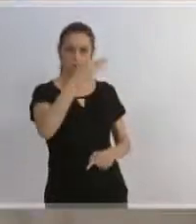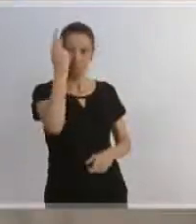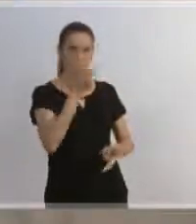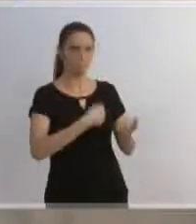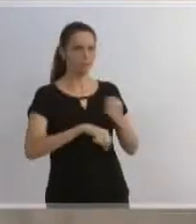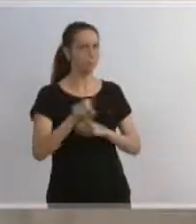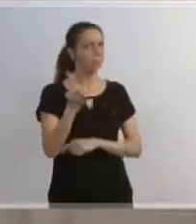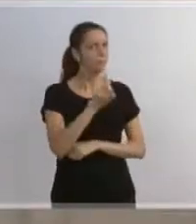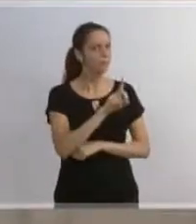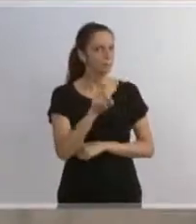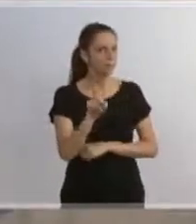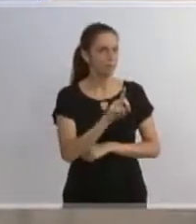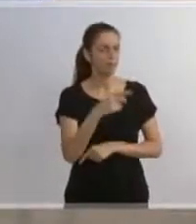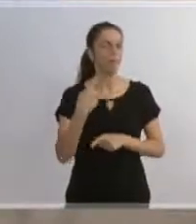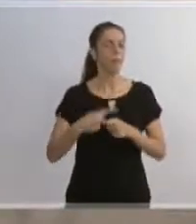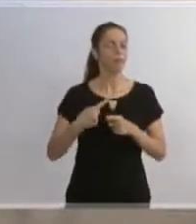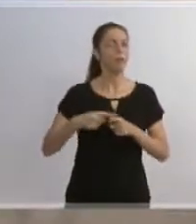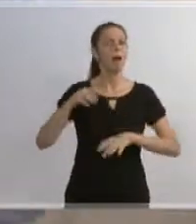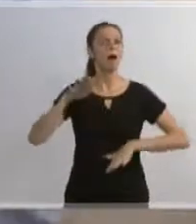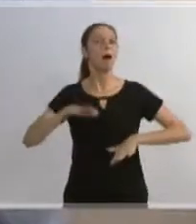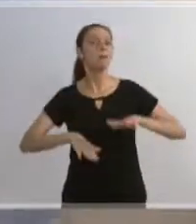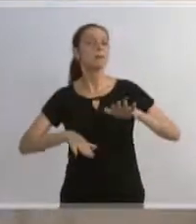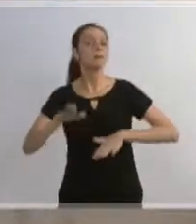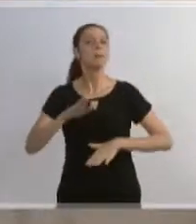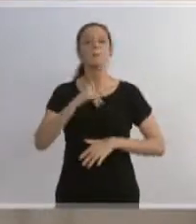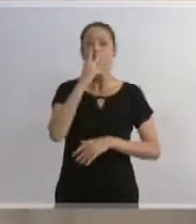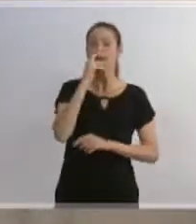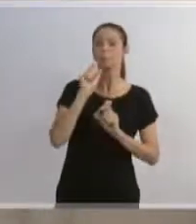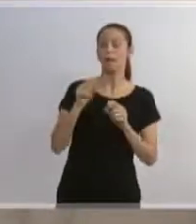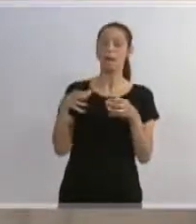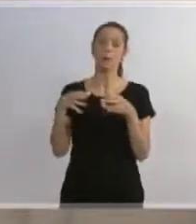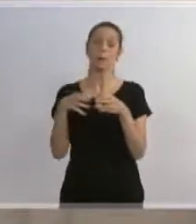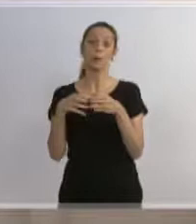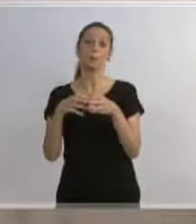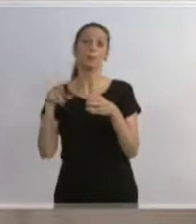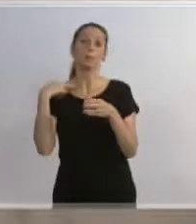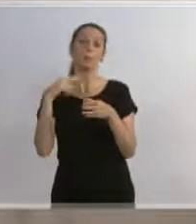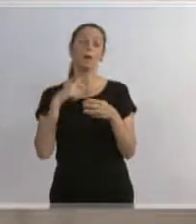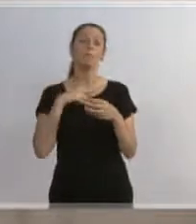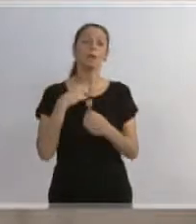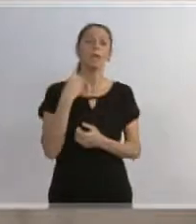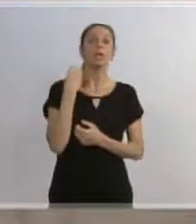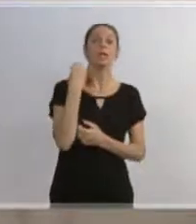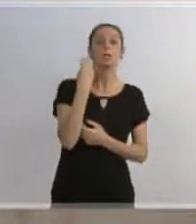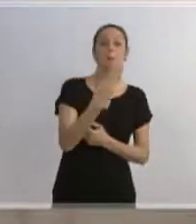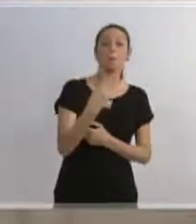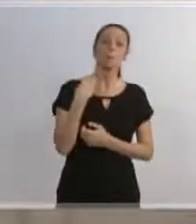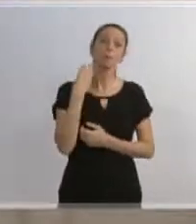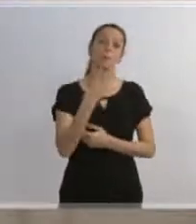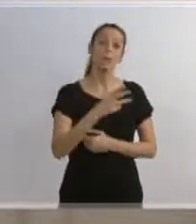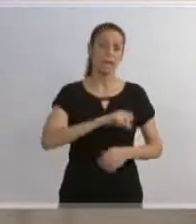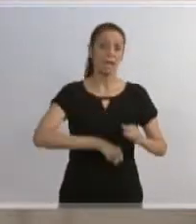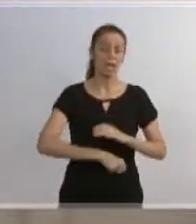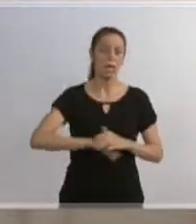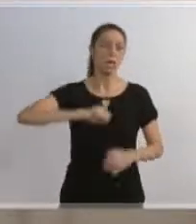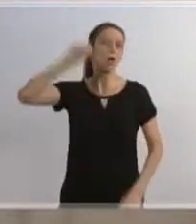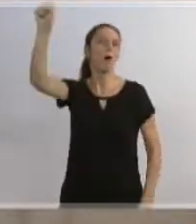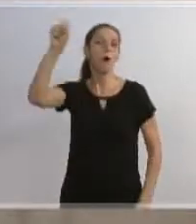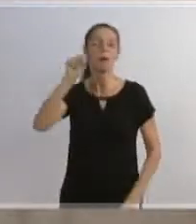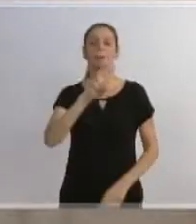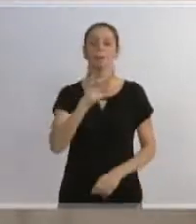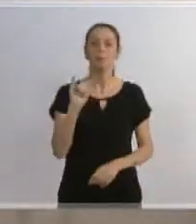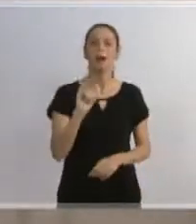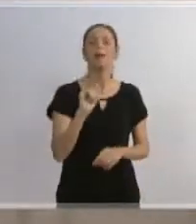faz aquela alusão, né, de que sempre tem dois ou três heróis que defendem os coitados e os oprimidos, e essa não é a realidade. Então